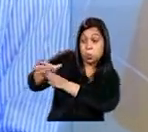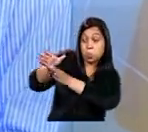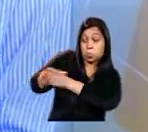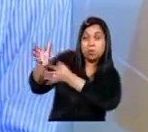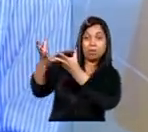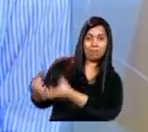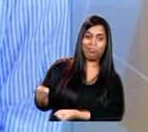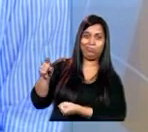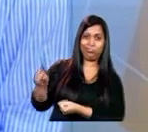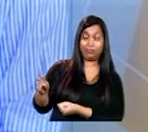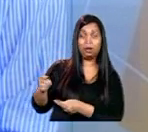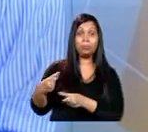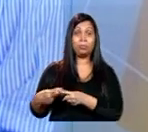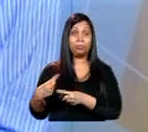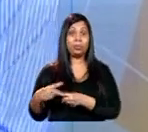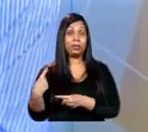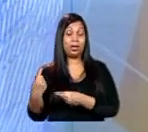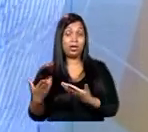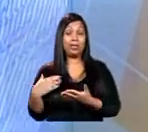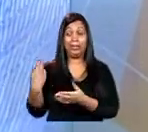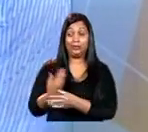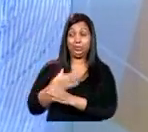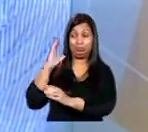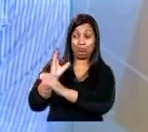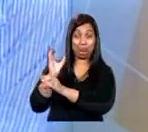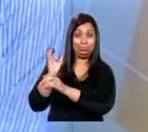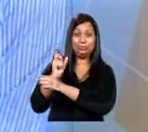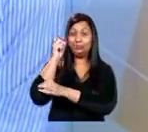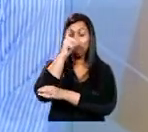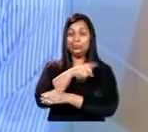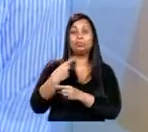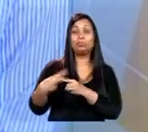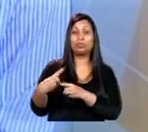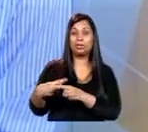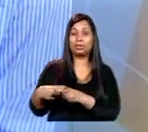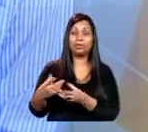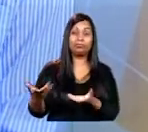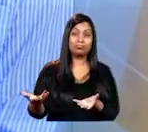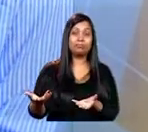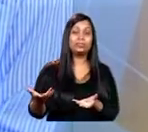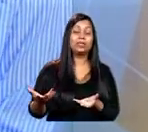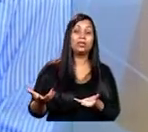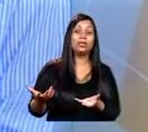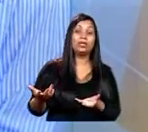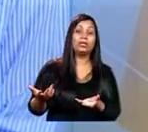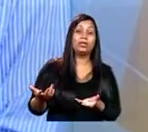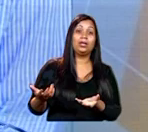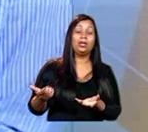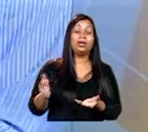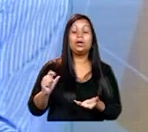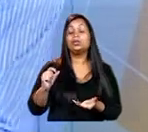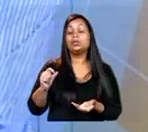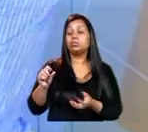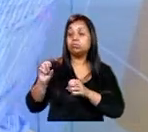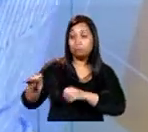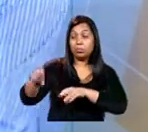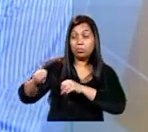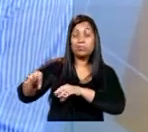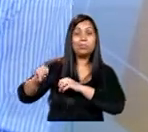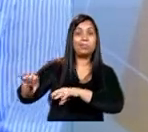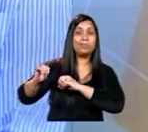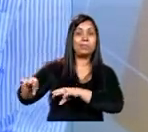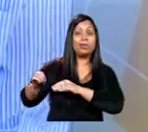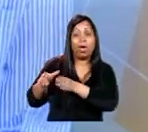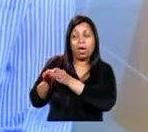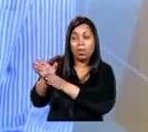às nossas orientações, como a André falou. Que às vezes a gente encontra essa dificuldade. Por conta do quê? É um serviço de